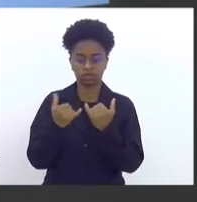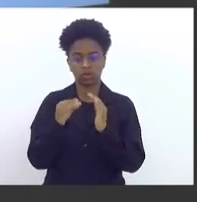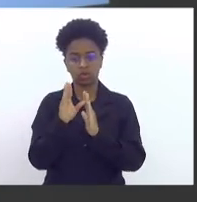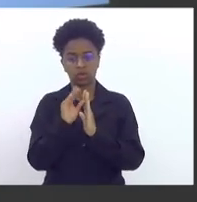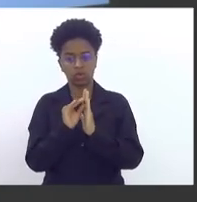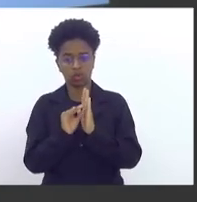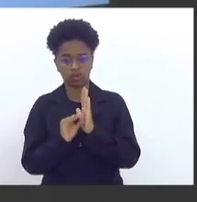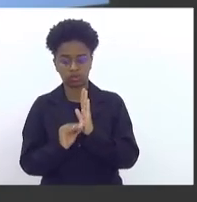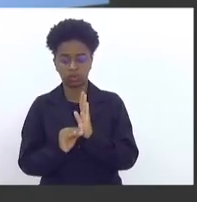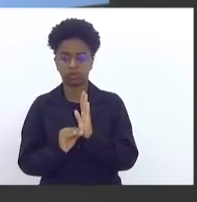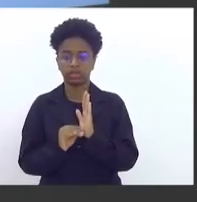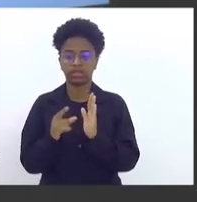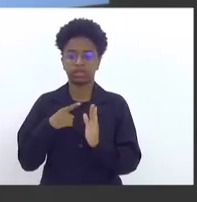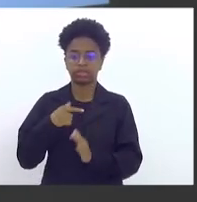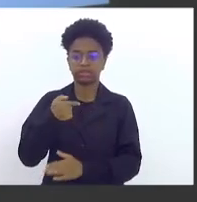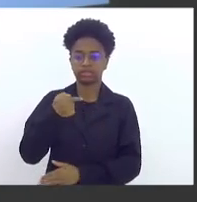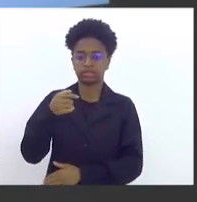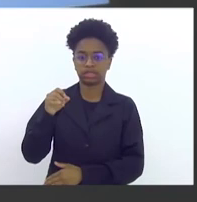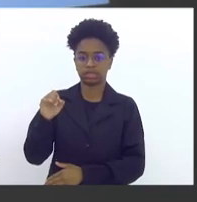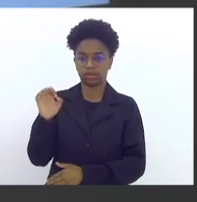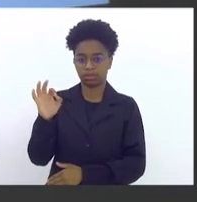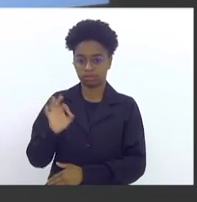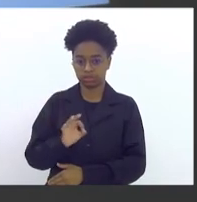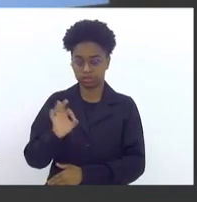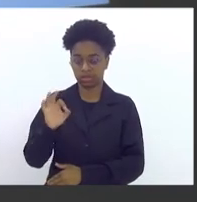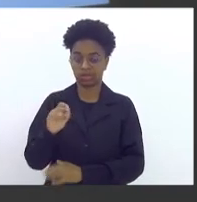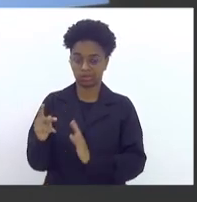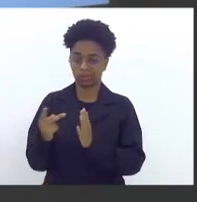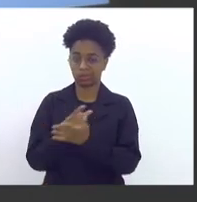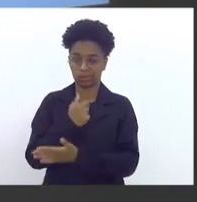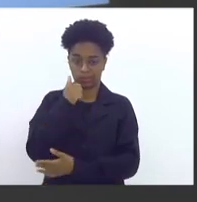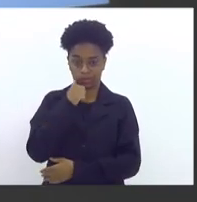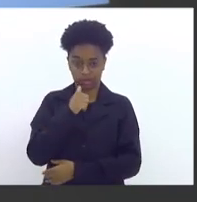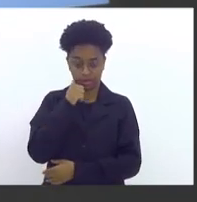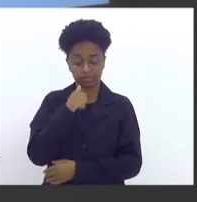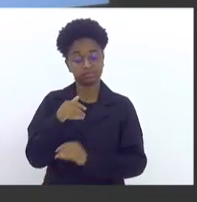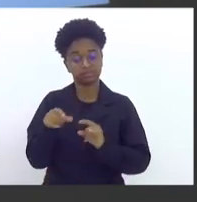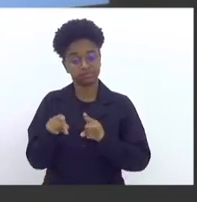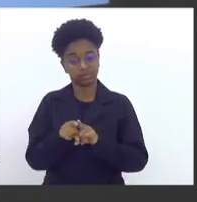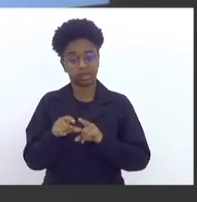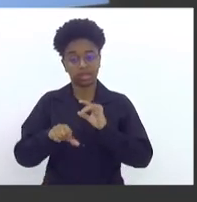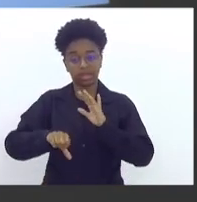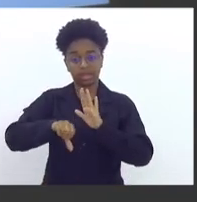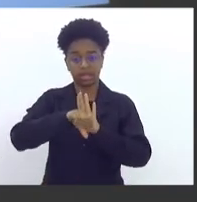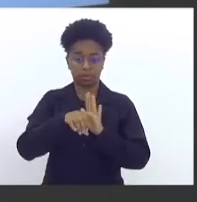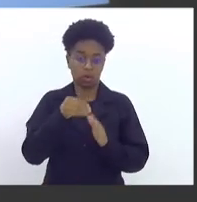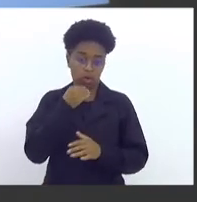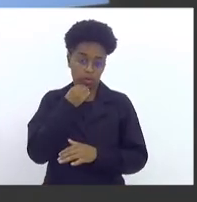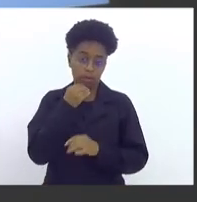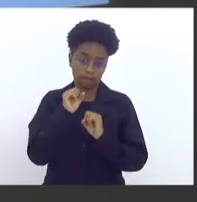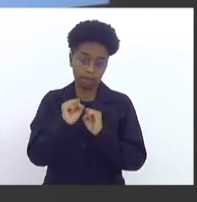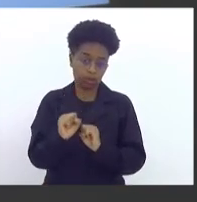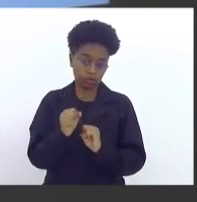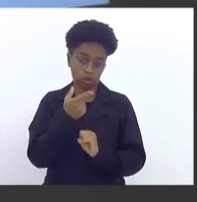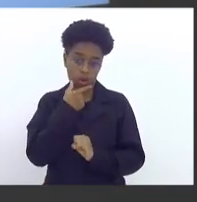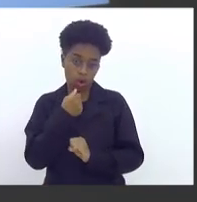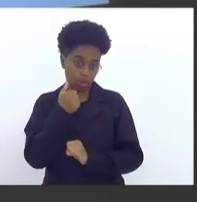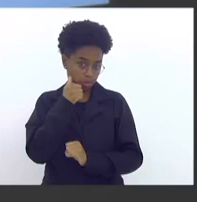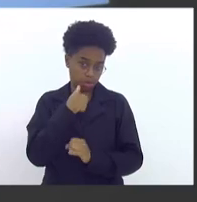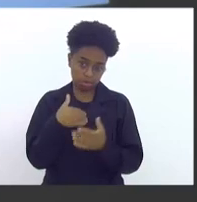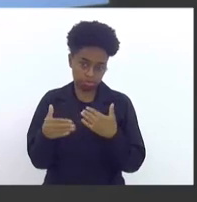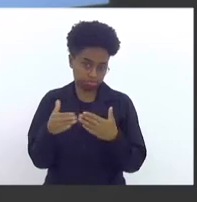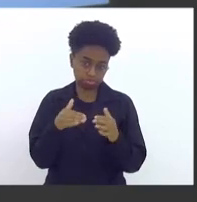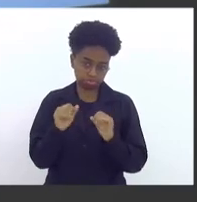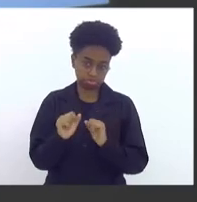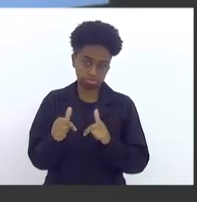íntimo você tenta por cento as vítimas eram mulheres que não cibernéticos obviamente podem praticado tanto quanto homem quanto